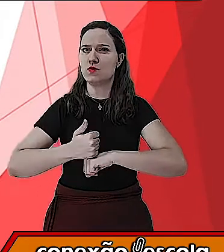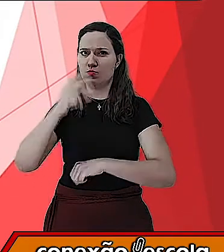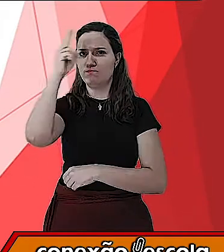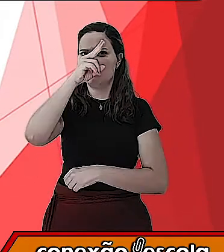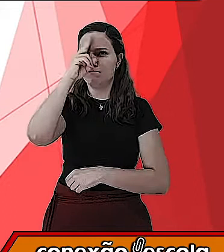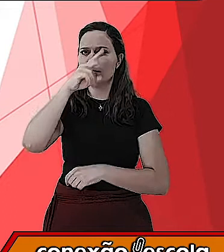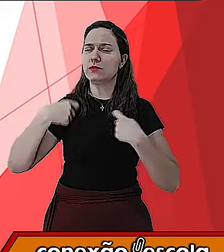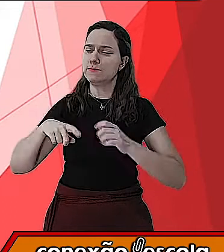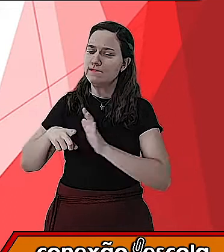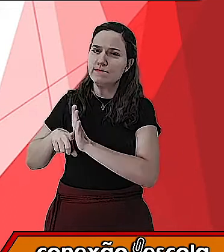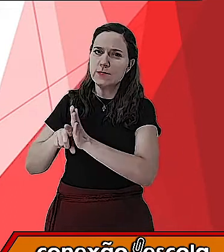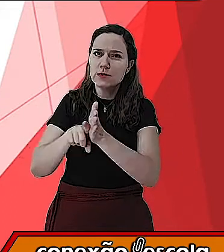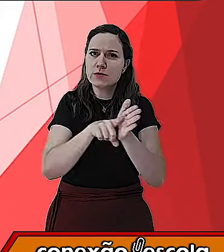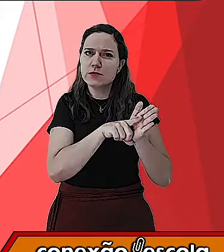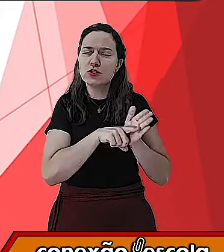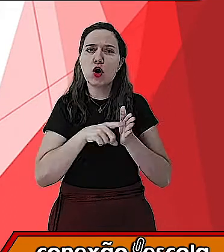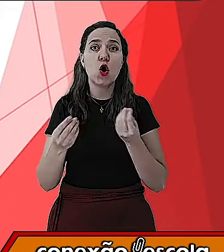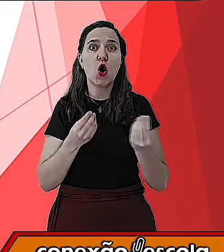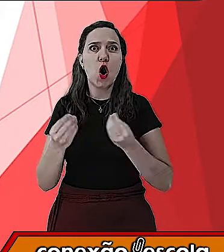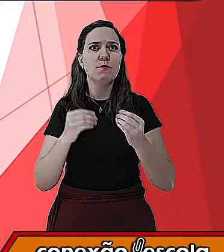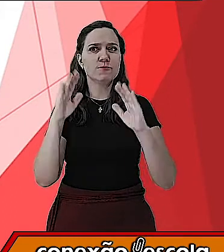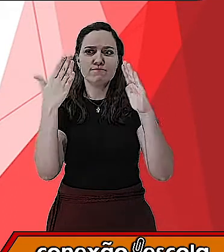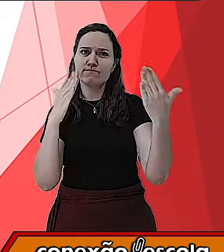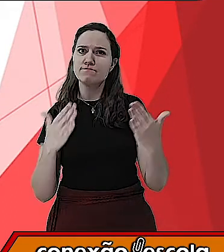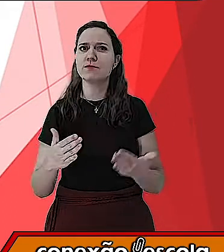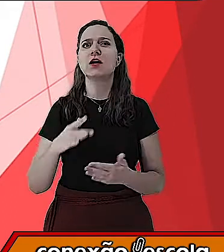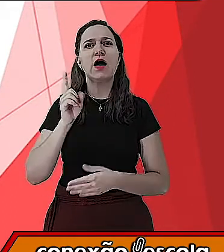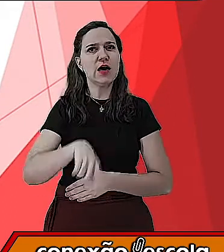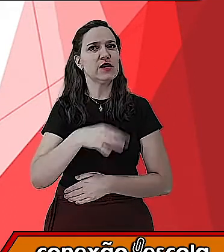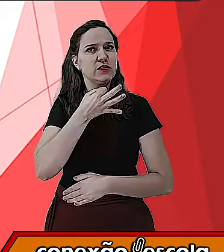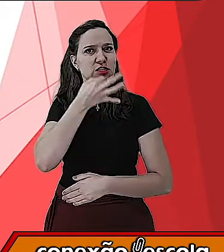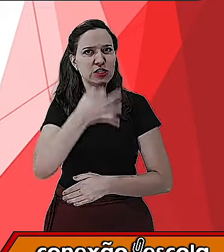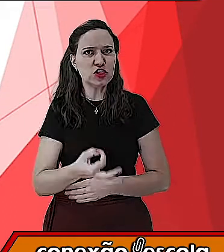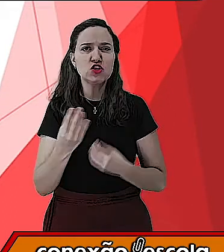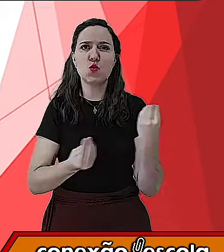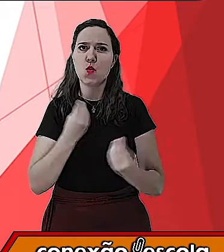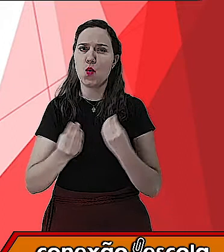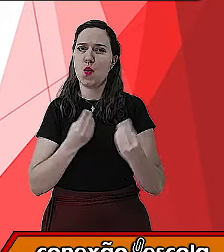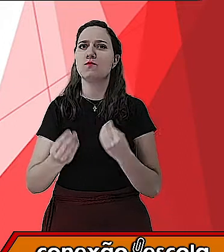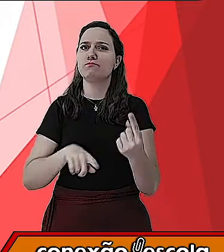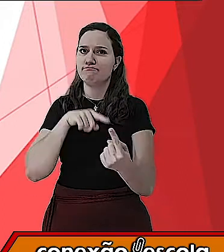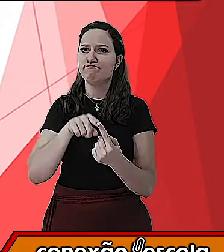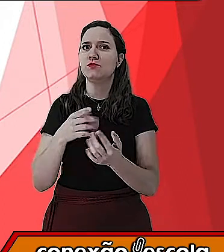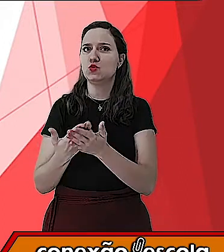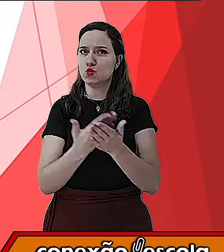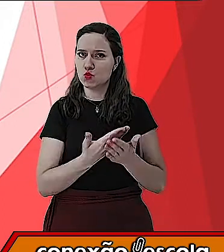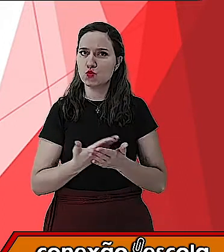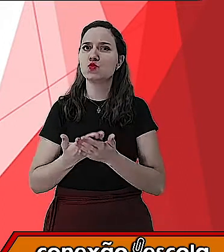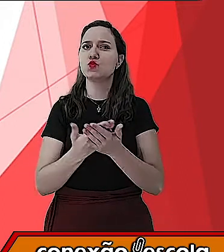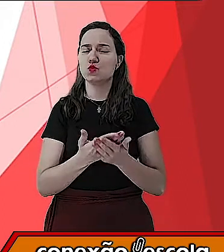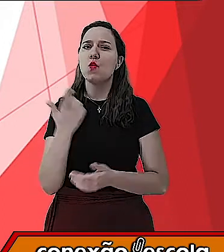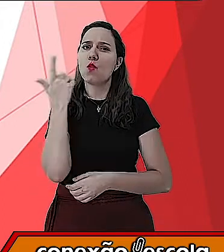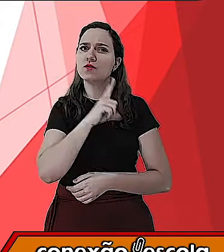ofício, deve colocar em prática uma análise crítica do seu objeto de estudo, para